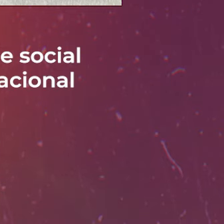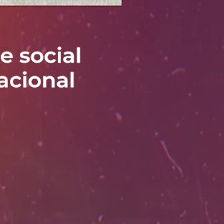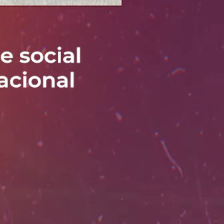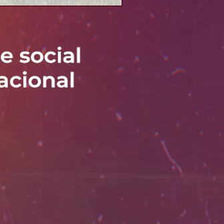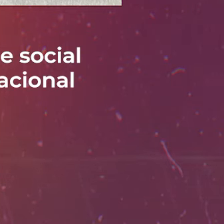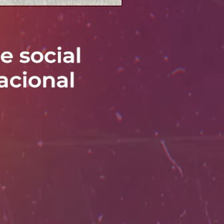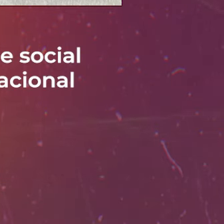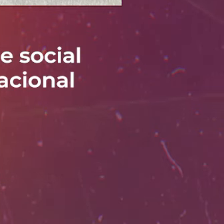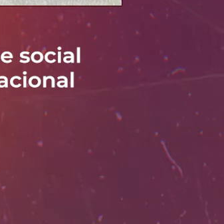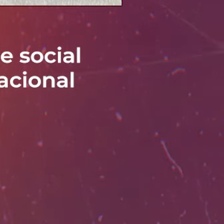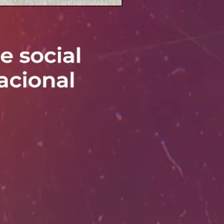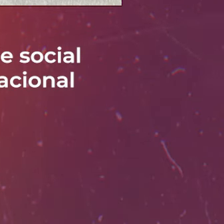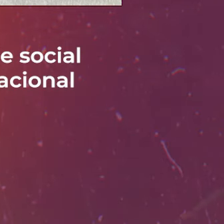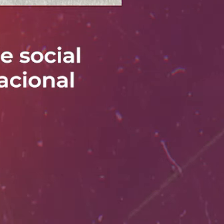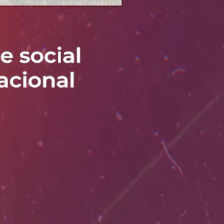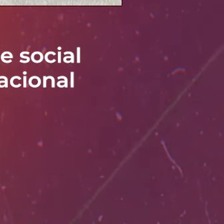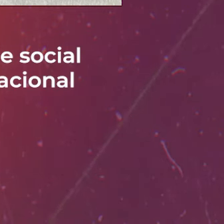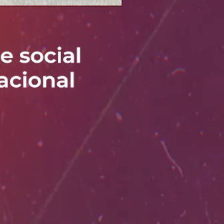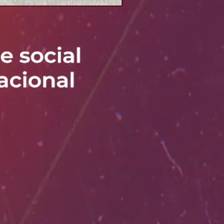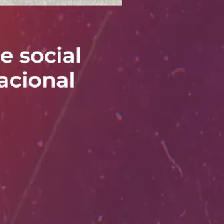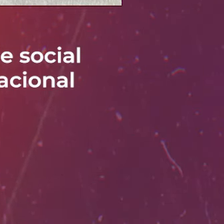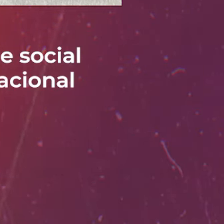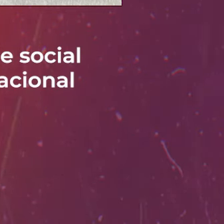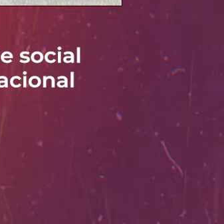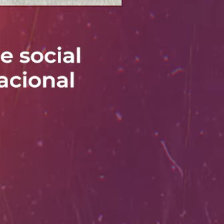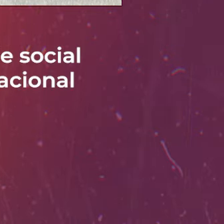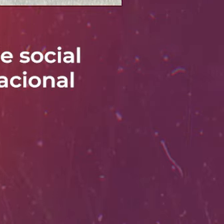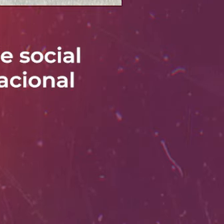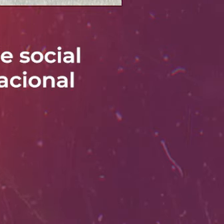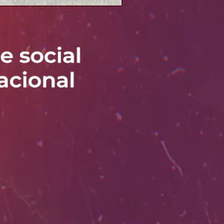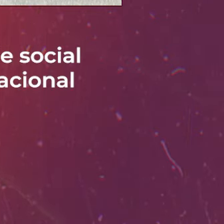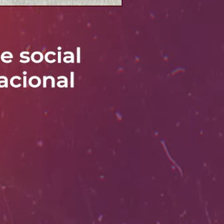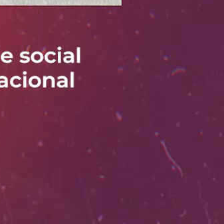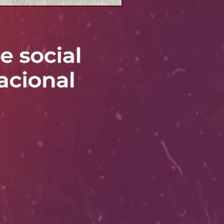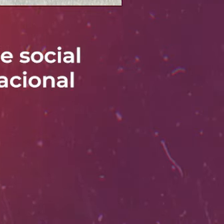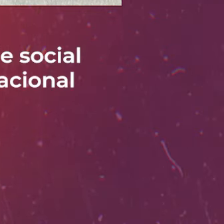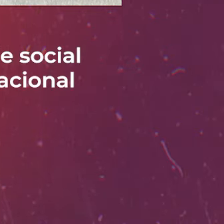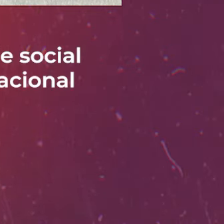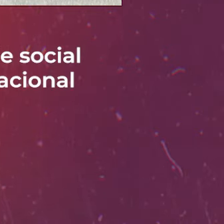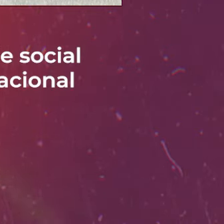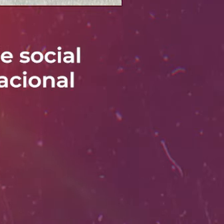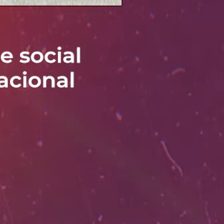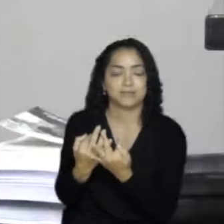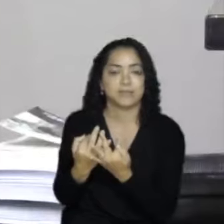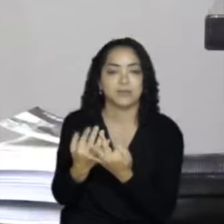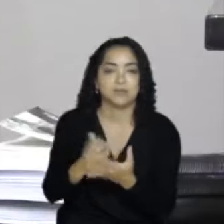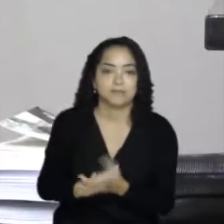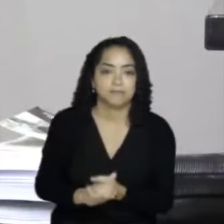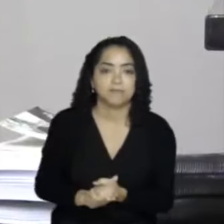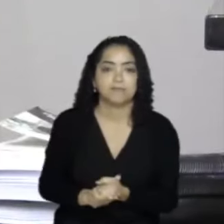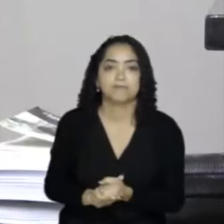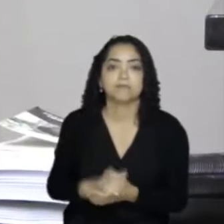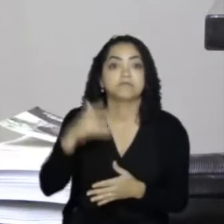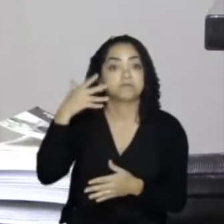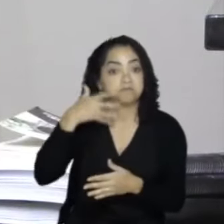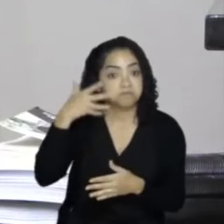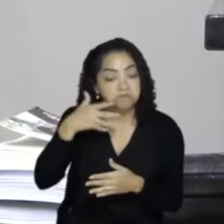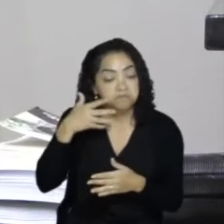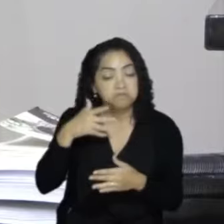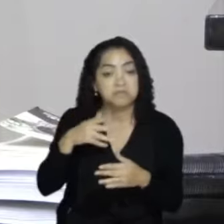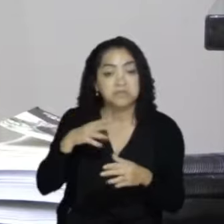missão sagrada da mulher era a escola e a família, com sua postura conservadora. Que discurso que deve estar ruim de assistir